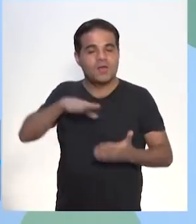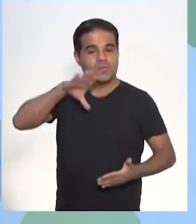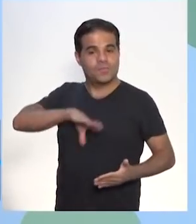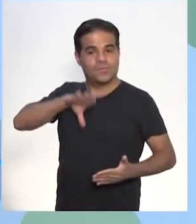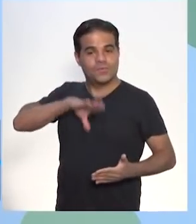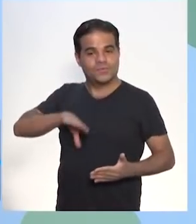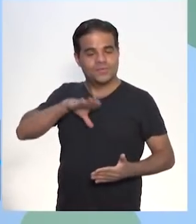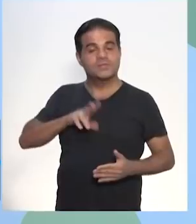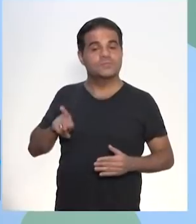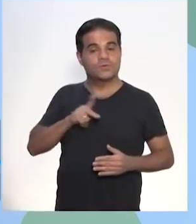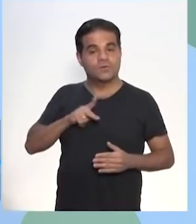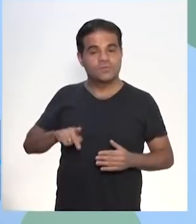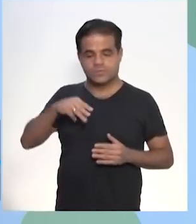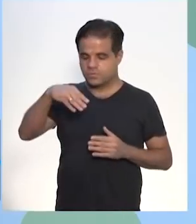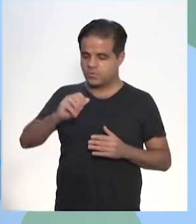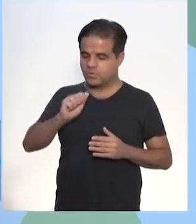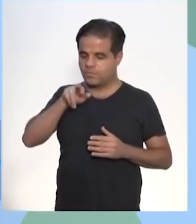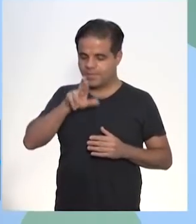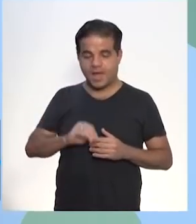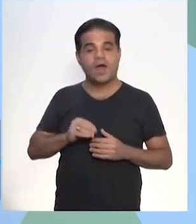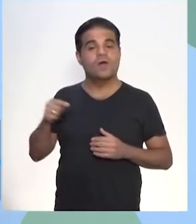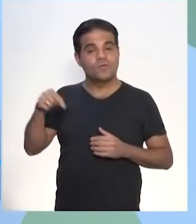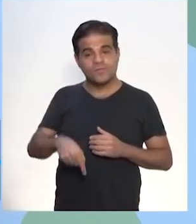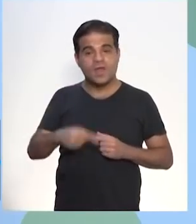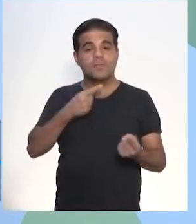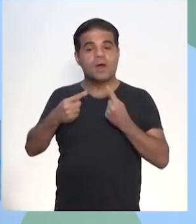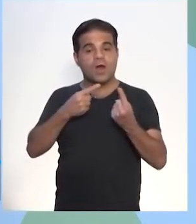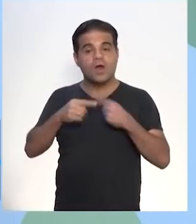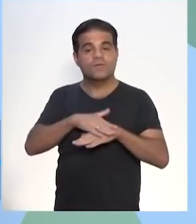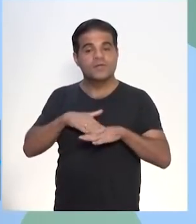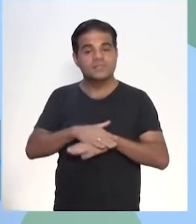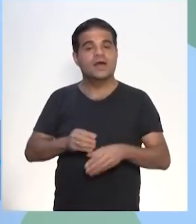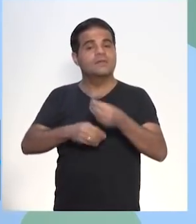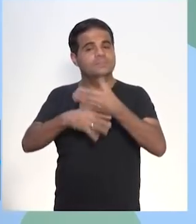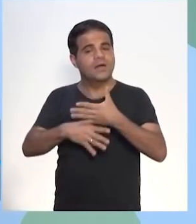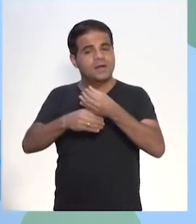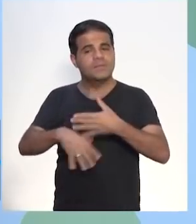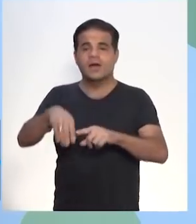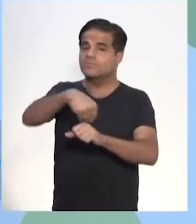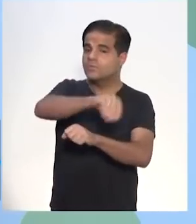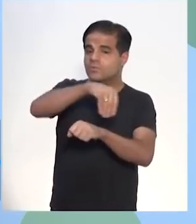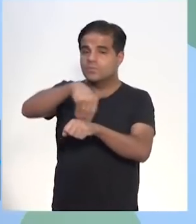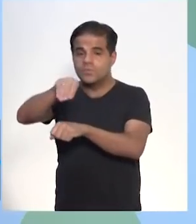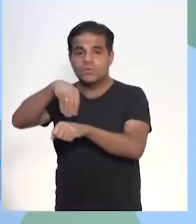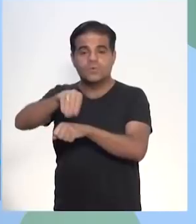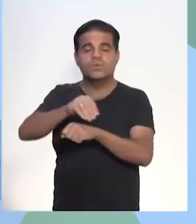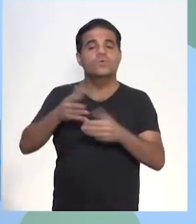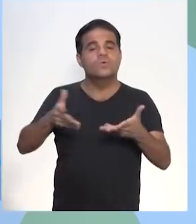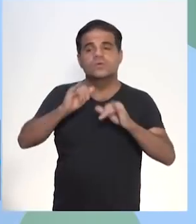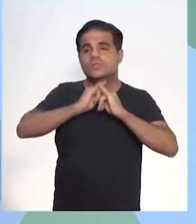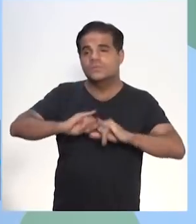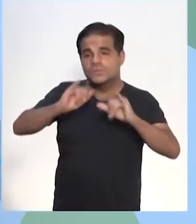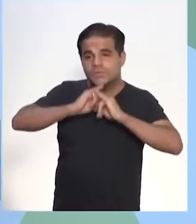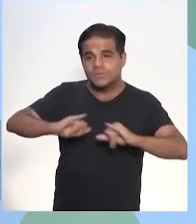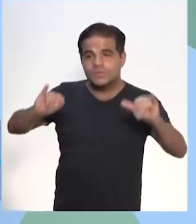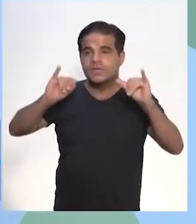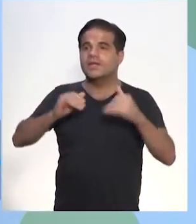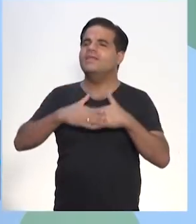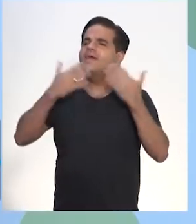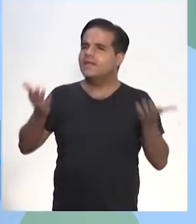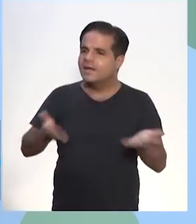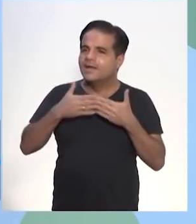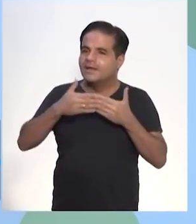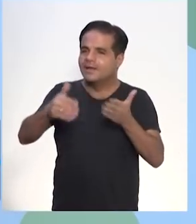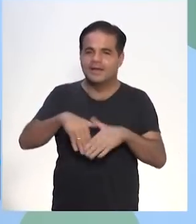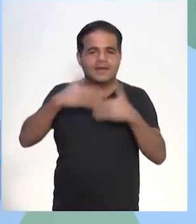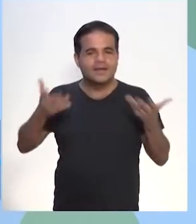portuguesa. Eu sou o professor Mauro, estou aqui e vou conversar com vocês no chat, mediar a conversa, porque hoje falaremos de anúncio publicitário. Para que